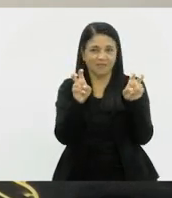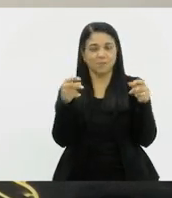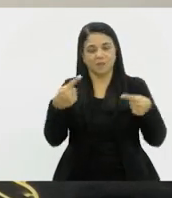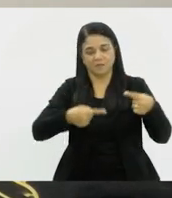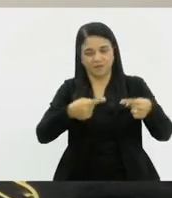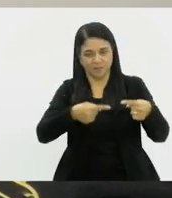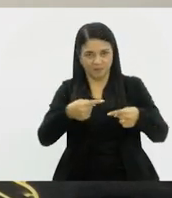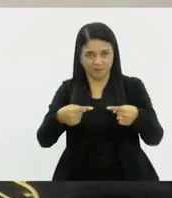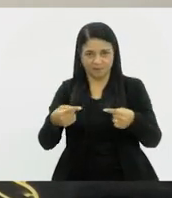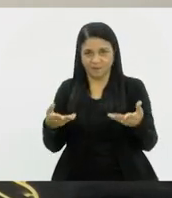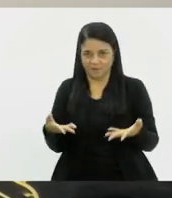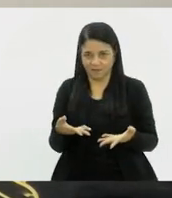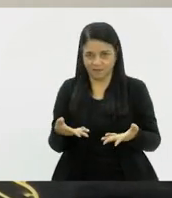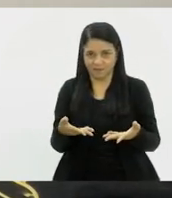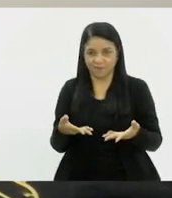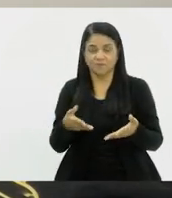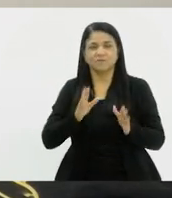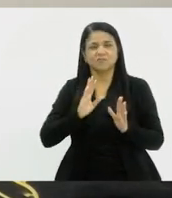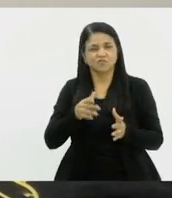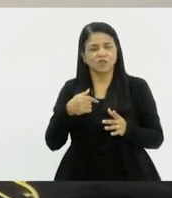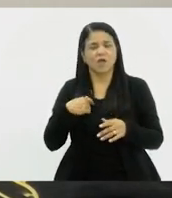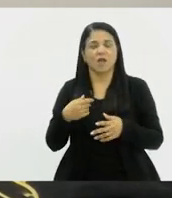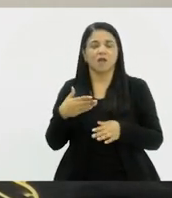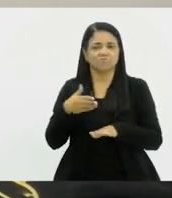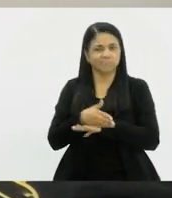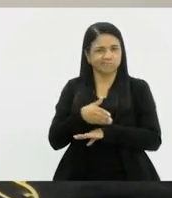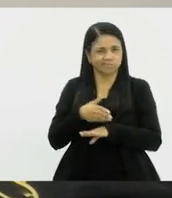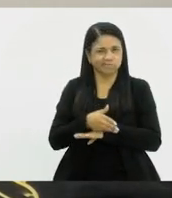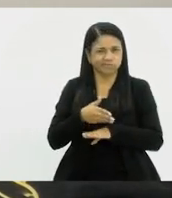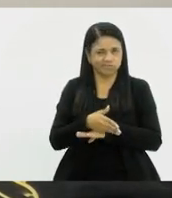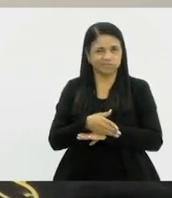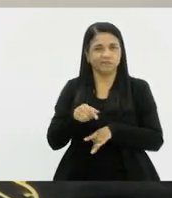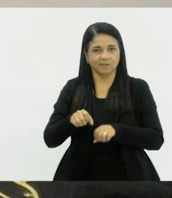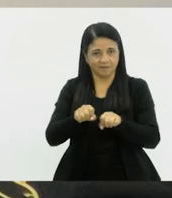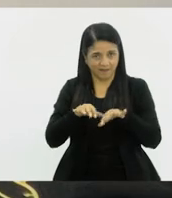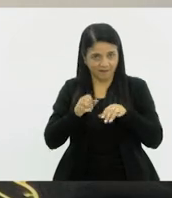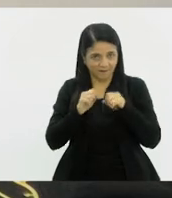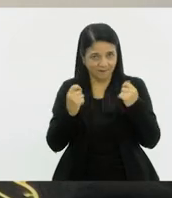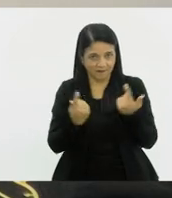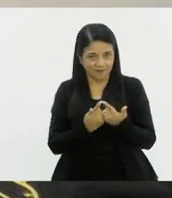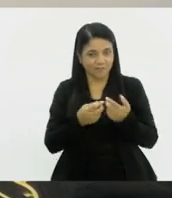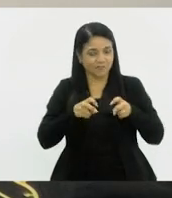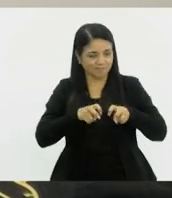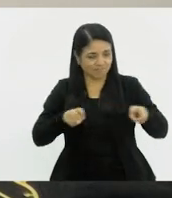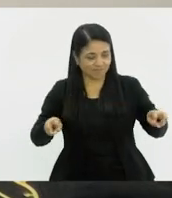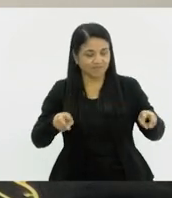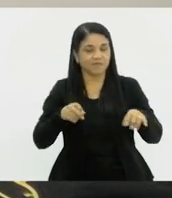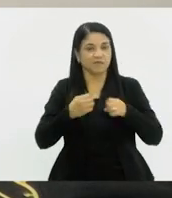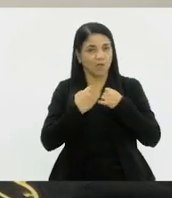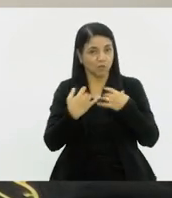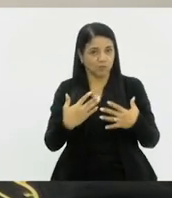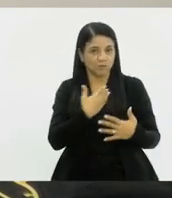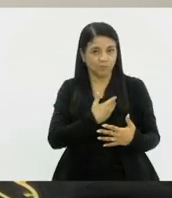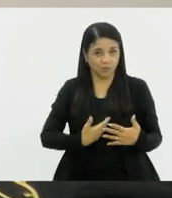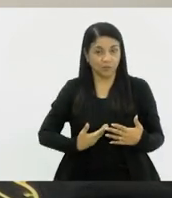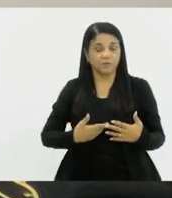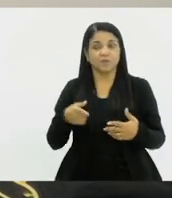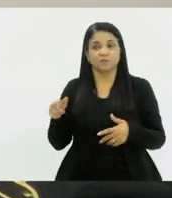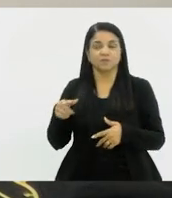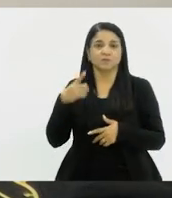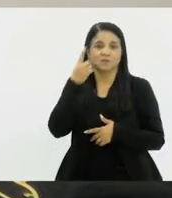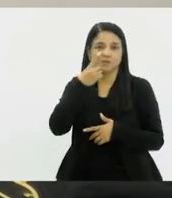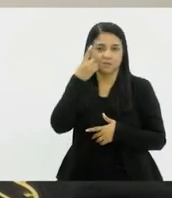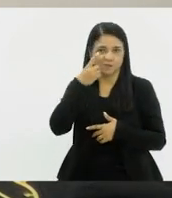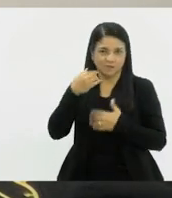debatendo hoje né já estive muito aqui em mesas e audiências públicas do deputado Carlos falando justamente dos